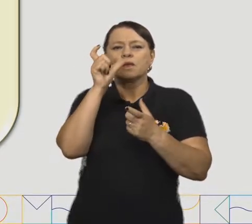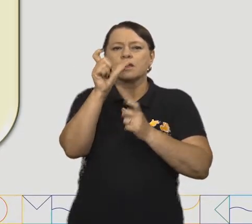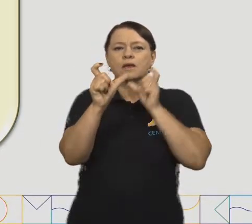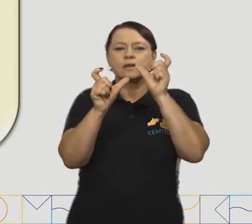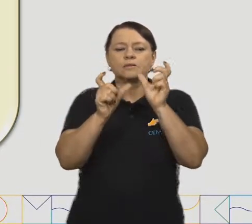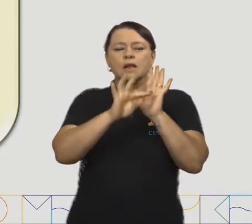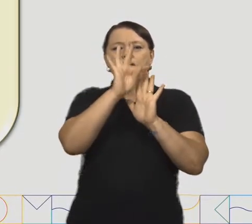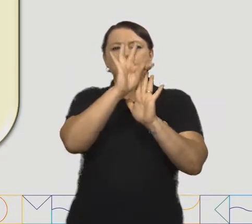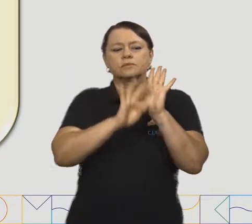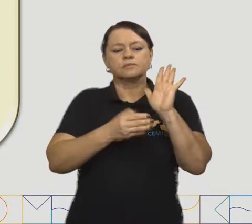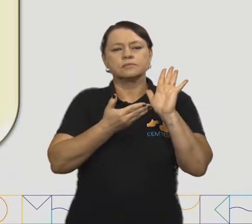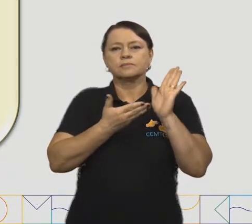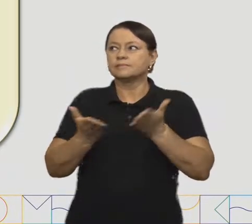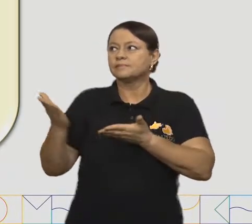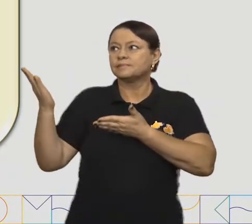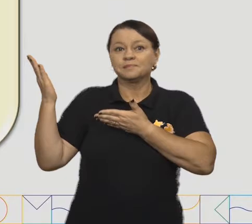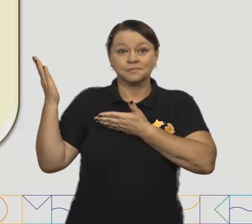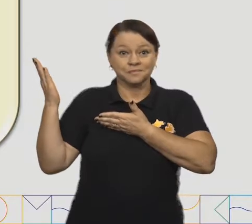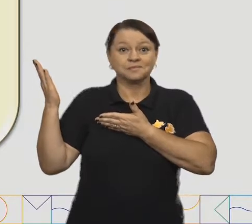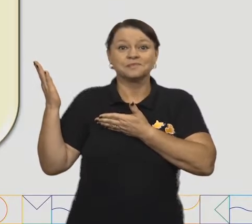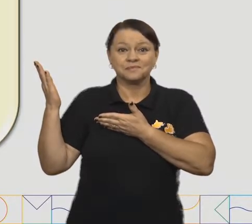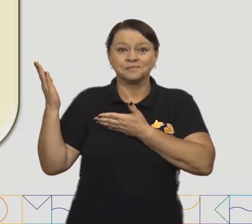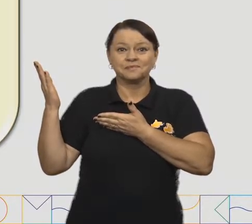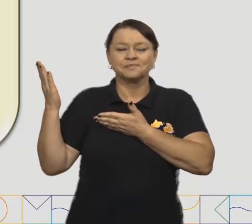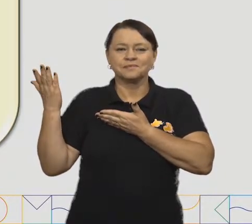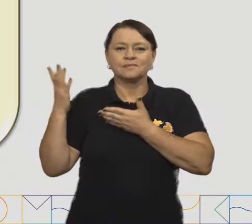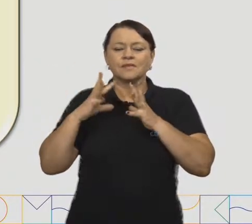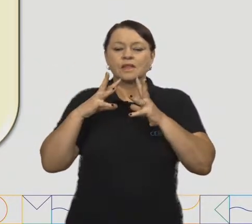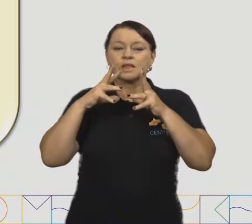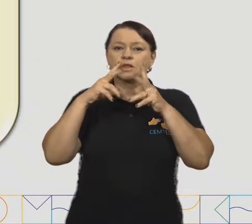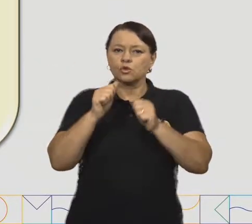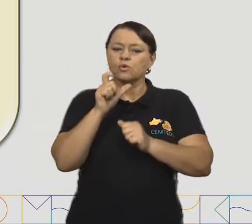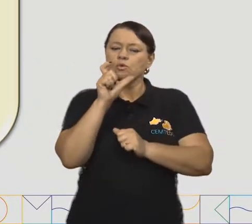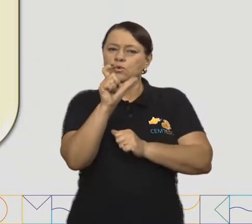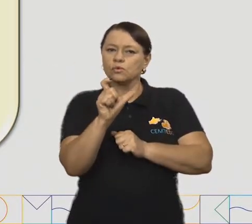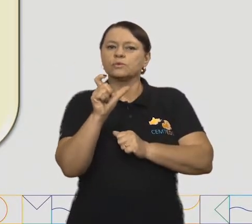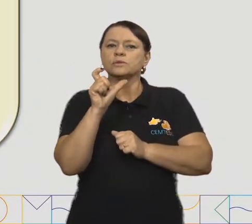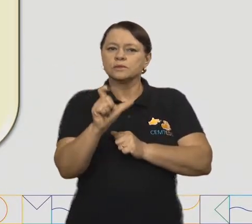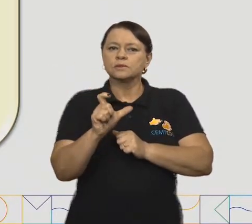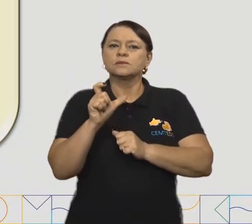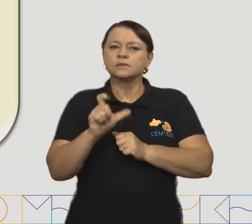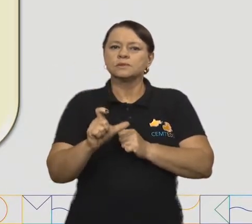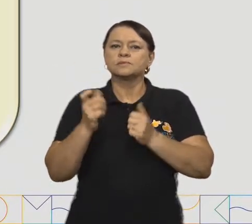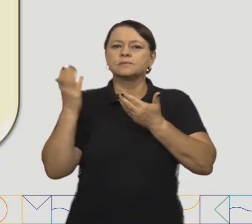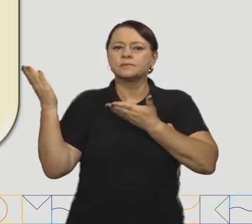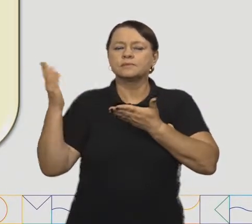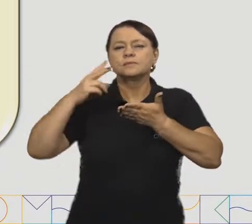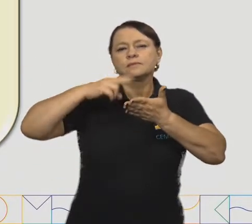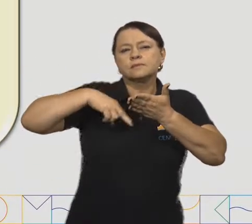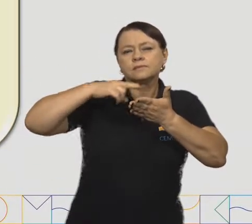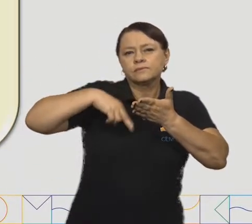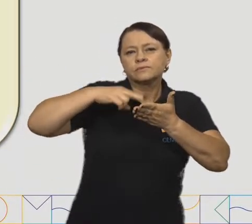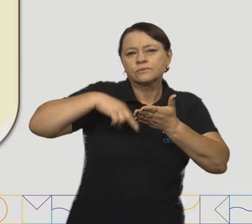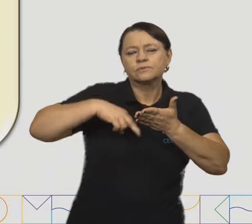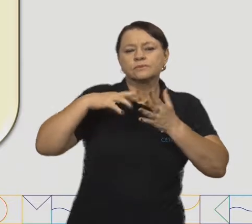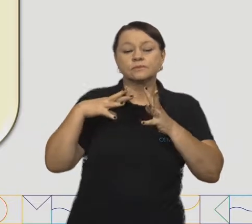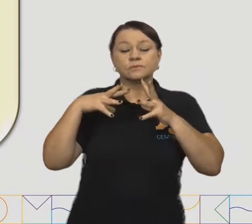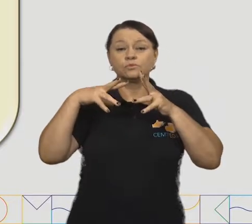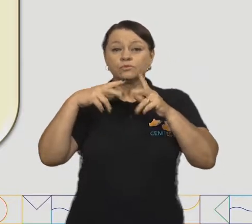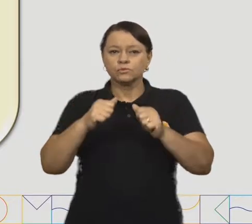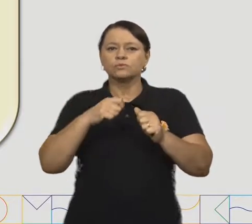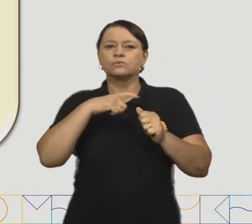que acabei de ler, elas estão na penúltima sílaba? Como que a gente classifica quando as palavras